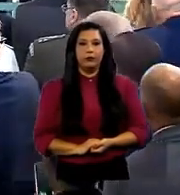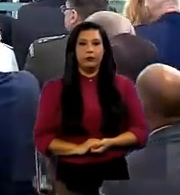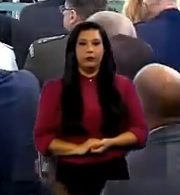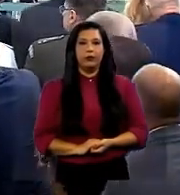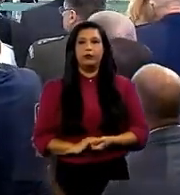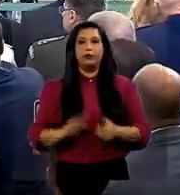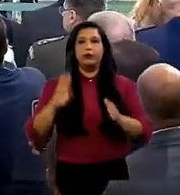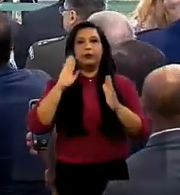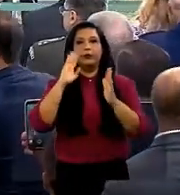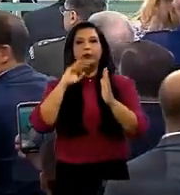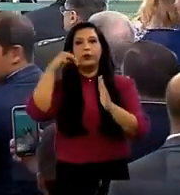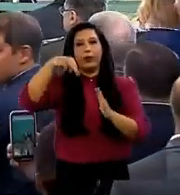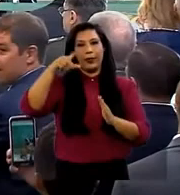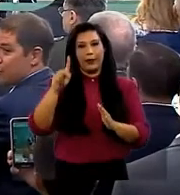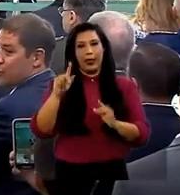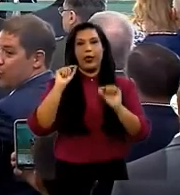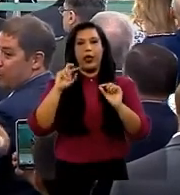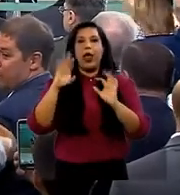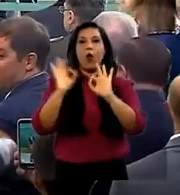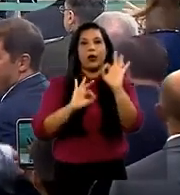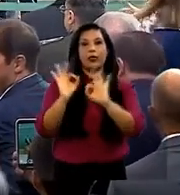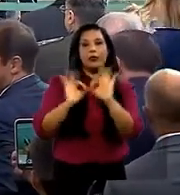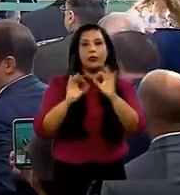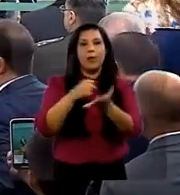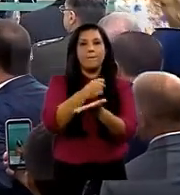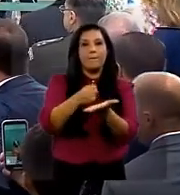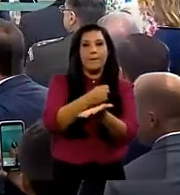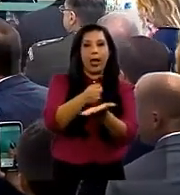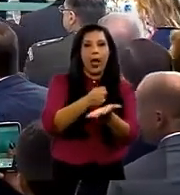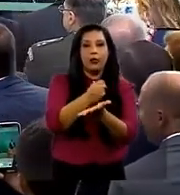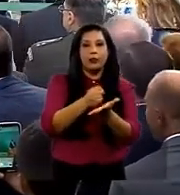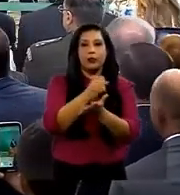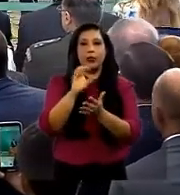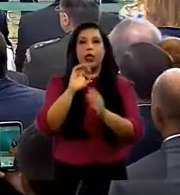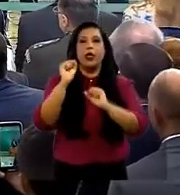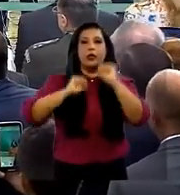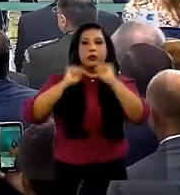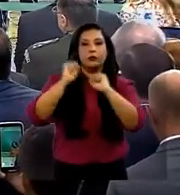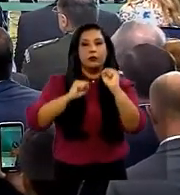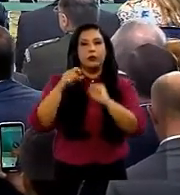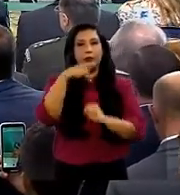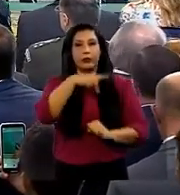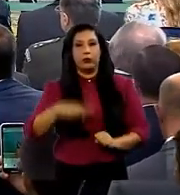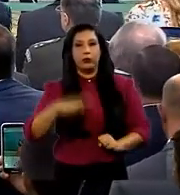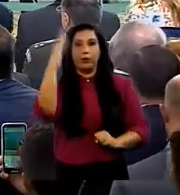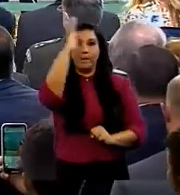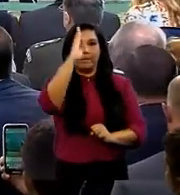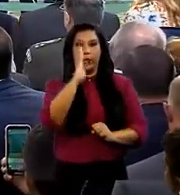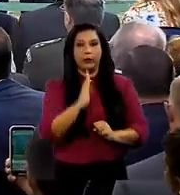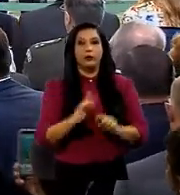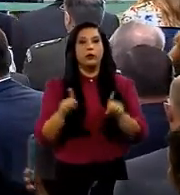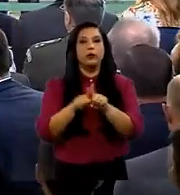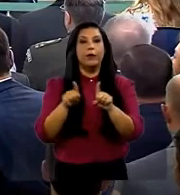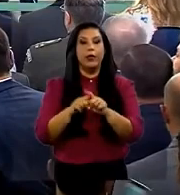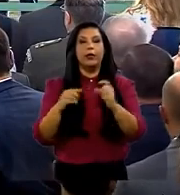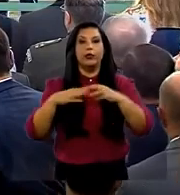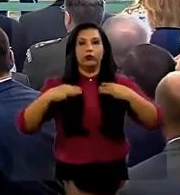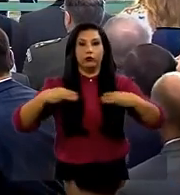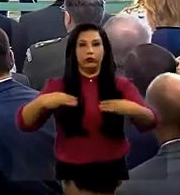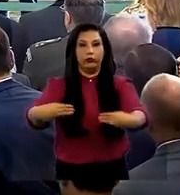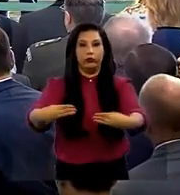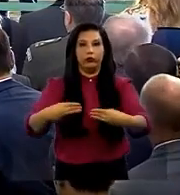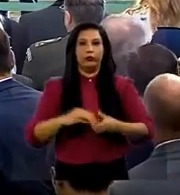Medida provisória que estabelece a organização básica dos órgãos da Presidência da República e dos